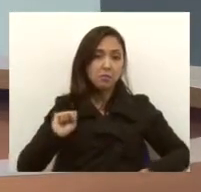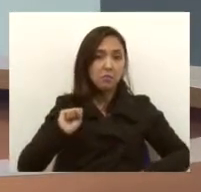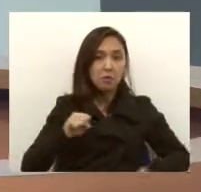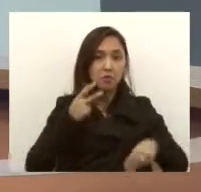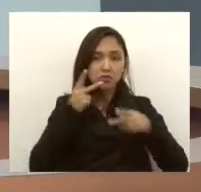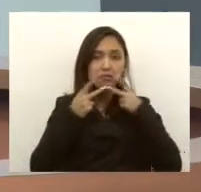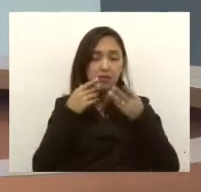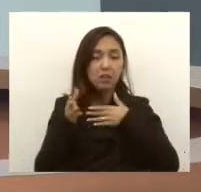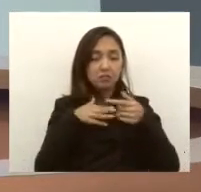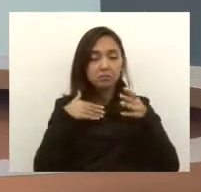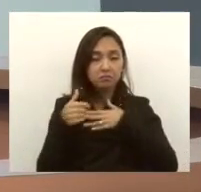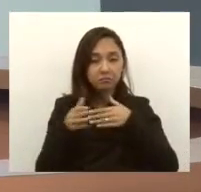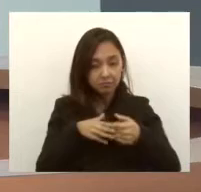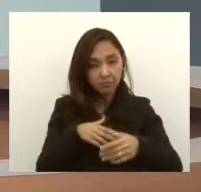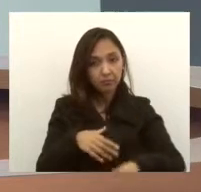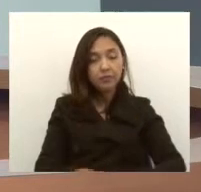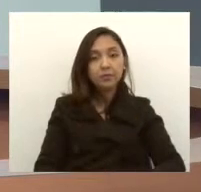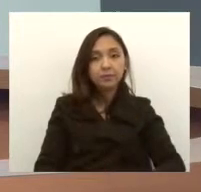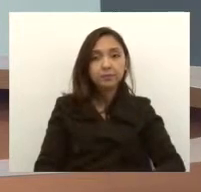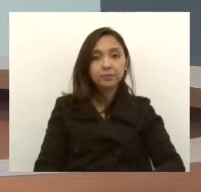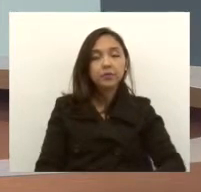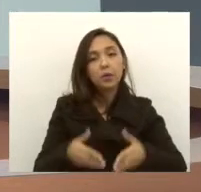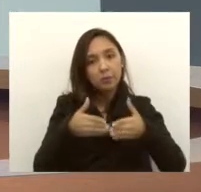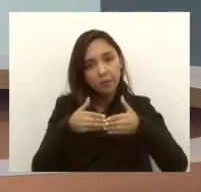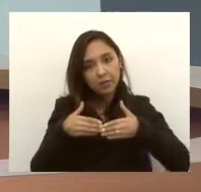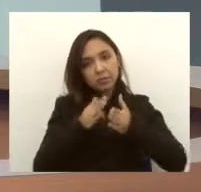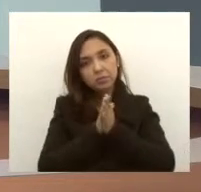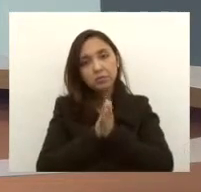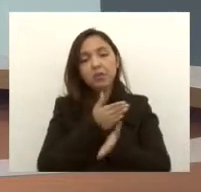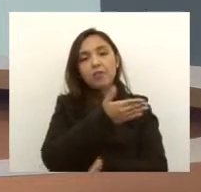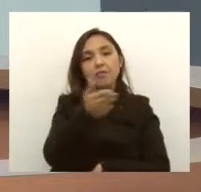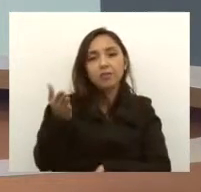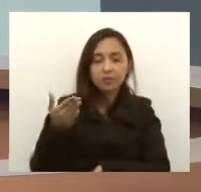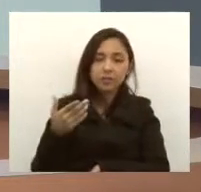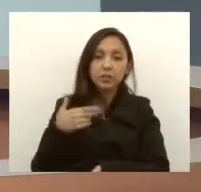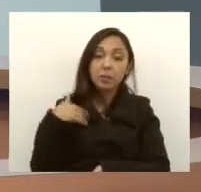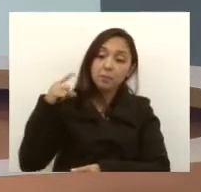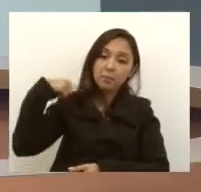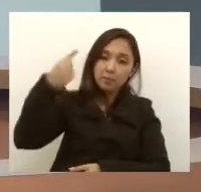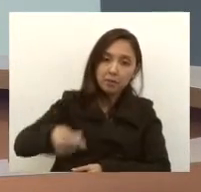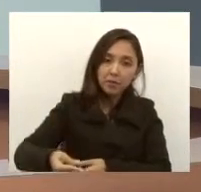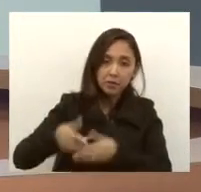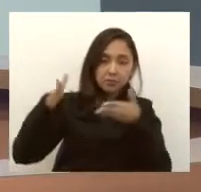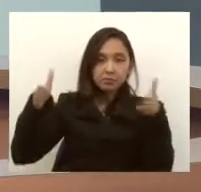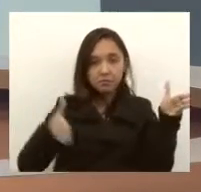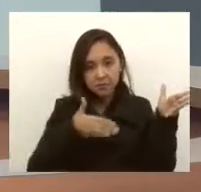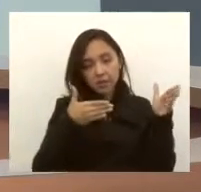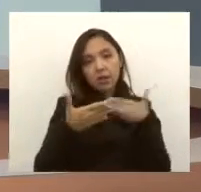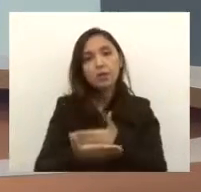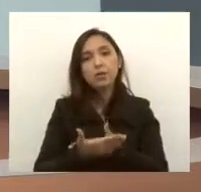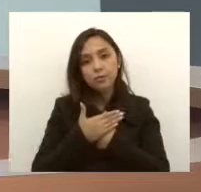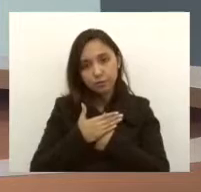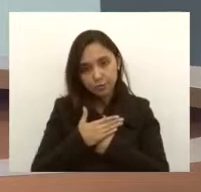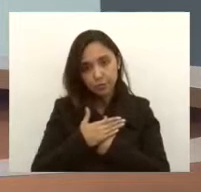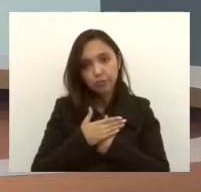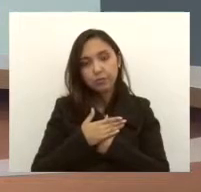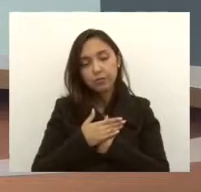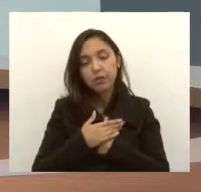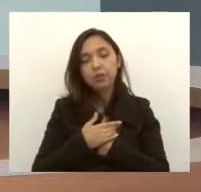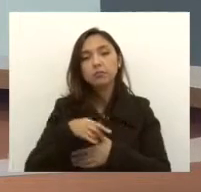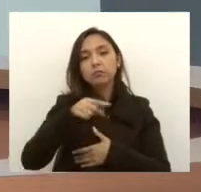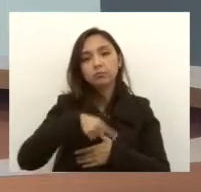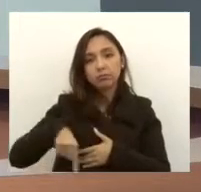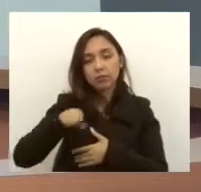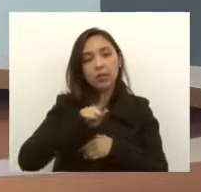e sobre nada ao mesmo tempo, presidente. Então, eu gostaria que Vossa Excelência, a partir da próxima sessão, ajudasse nesse sentido para